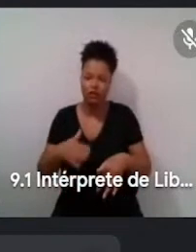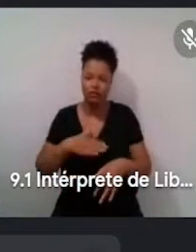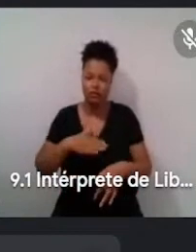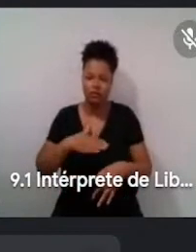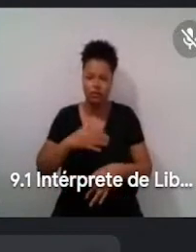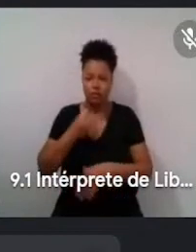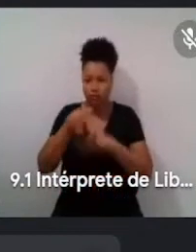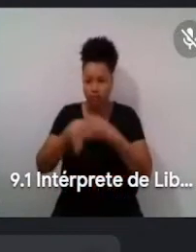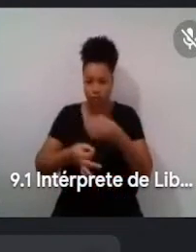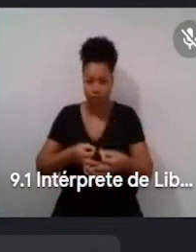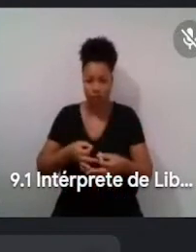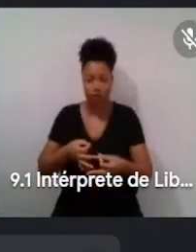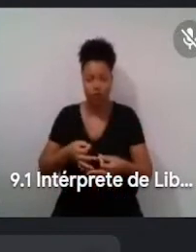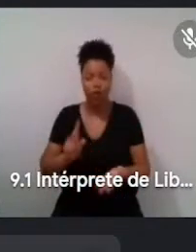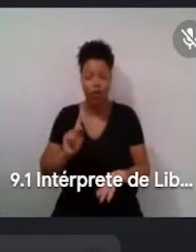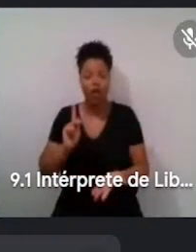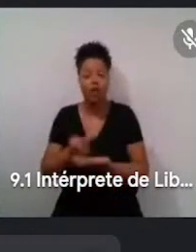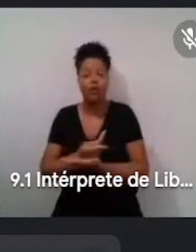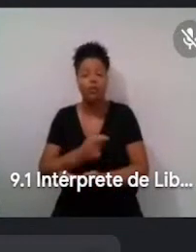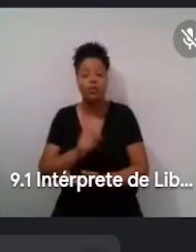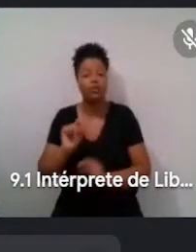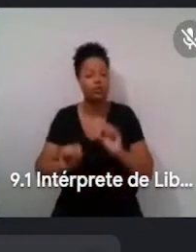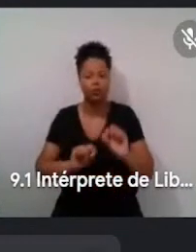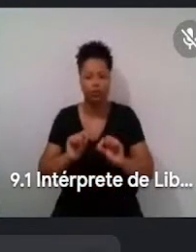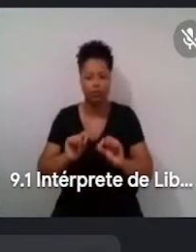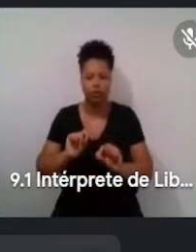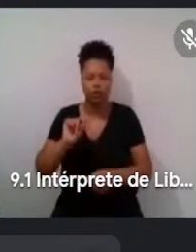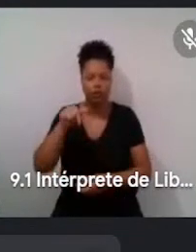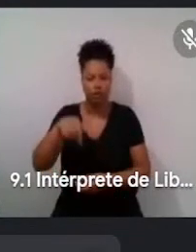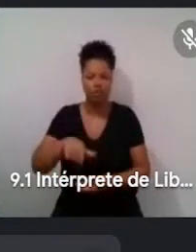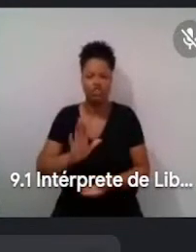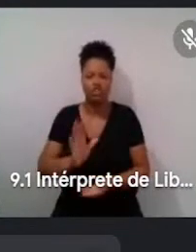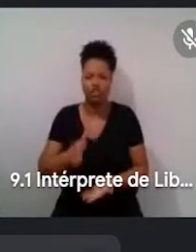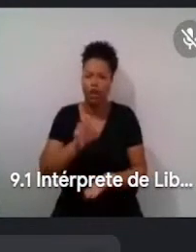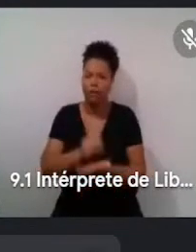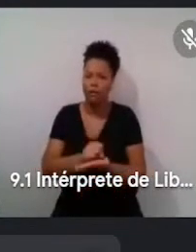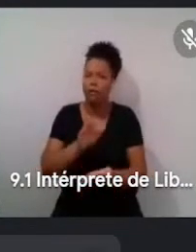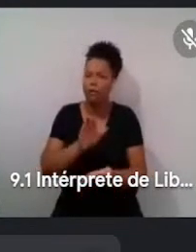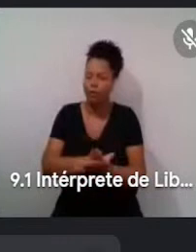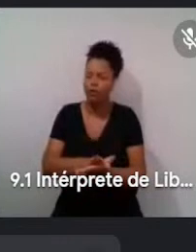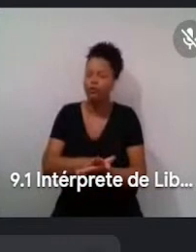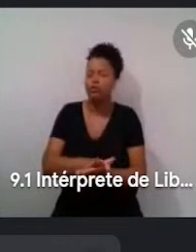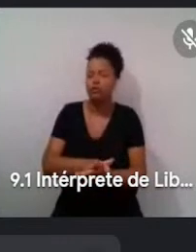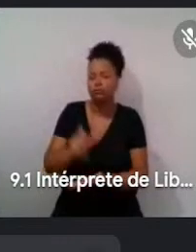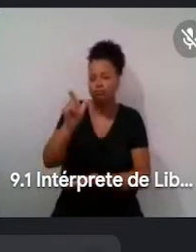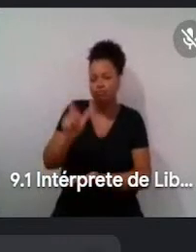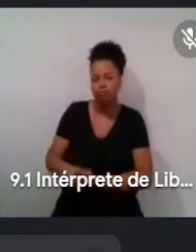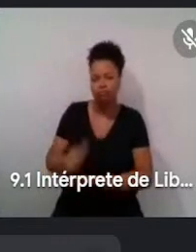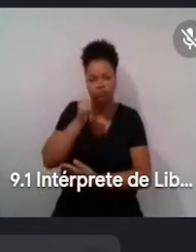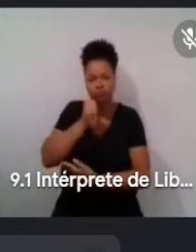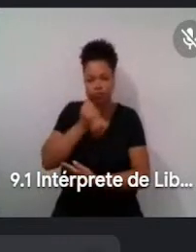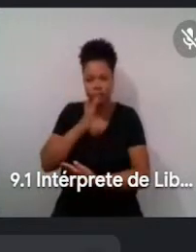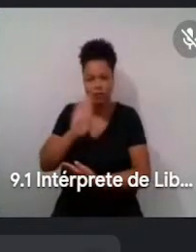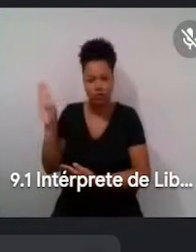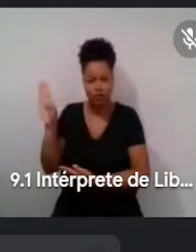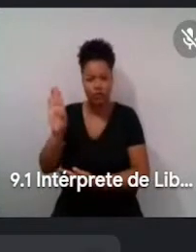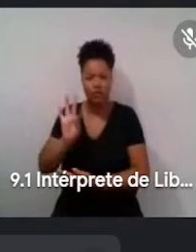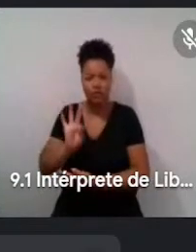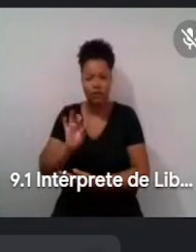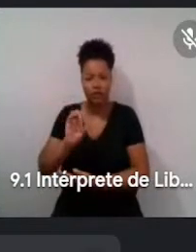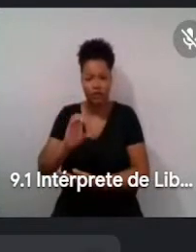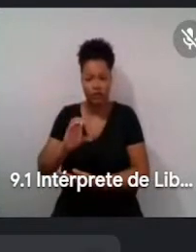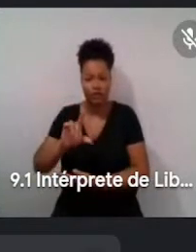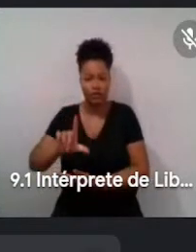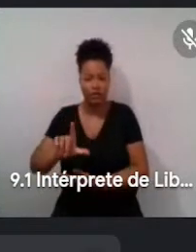aqui foi aplicada a multa à então candidata e ao PSL pelo descumprimento da